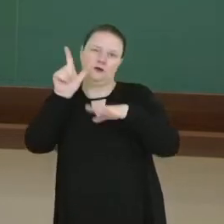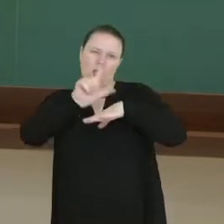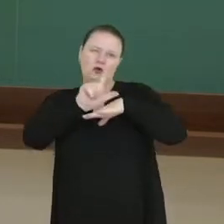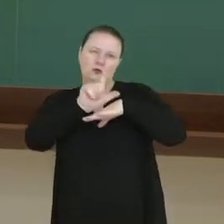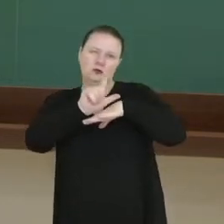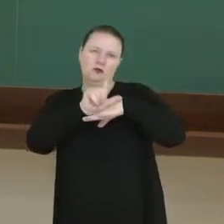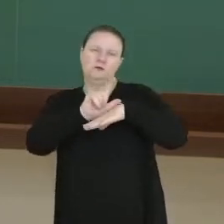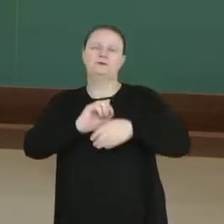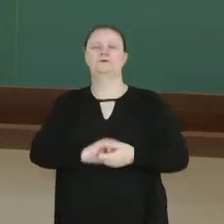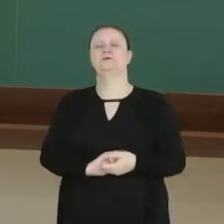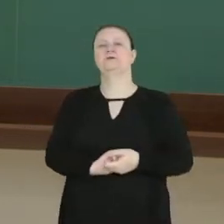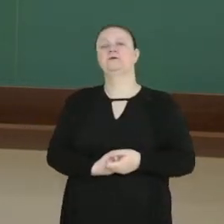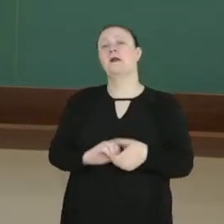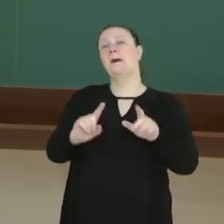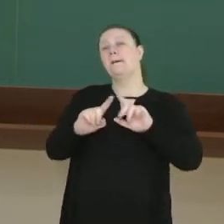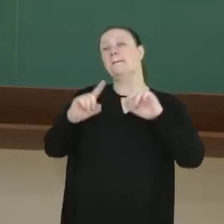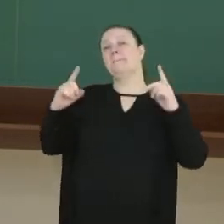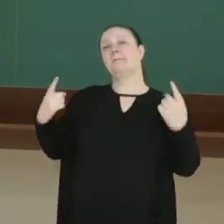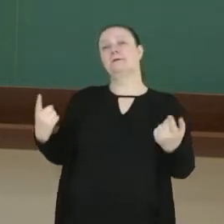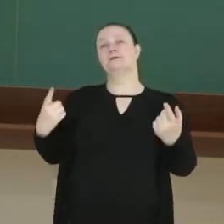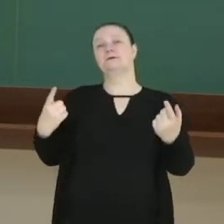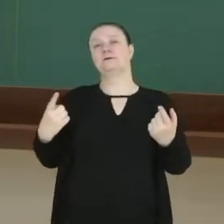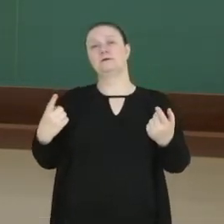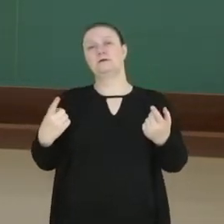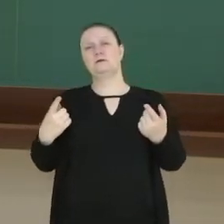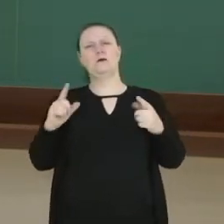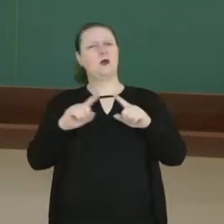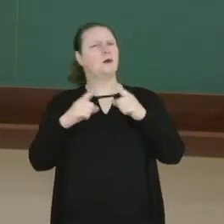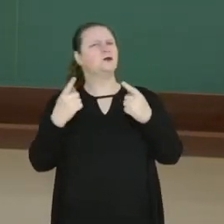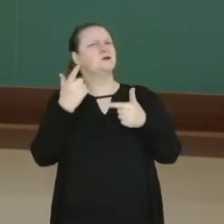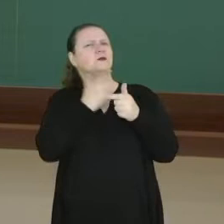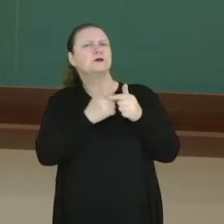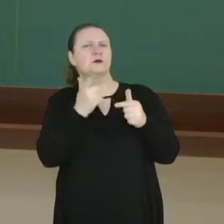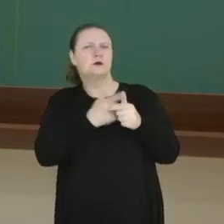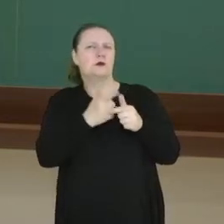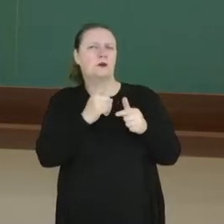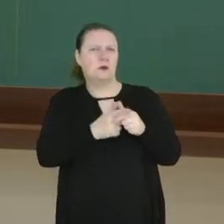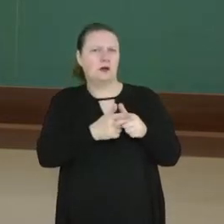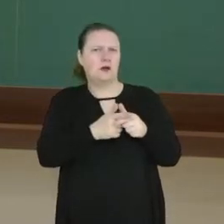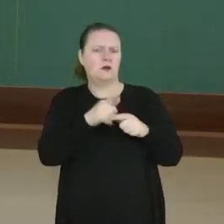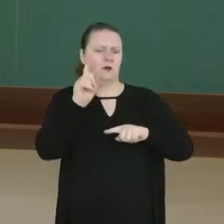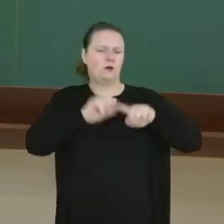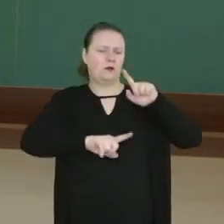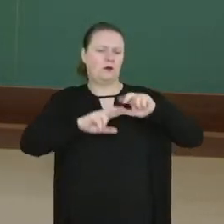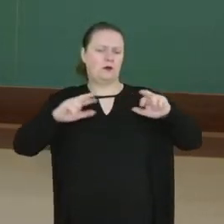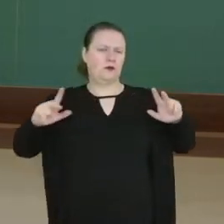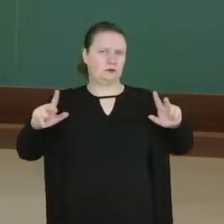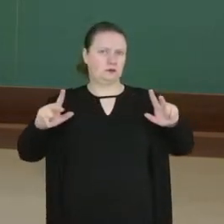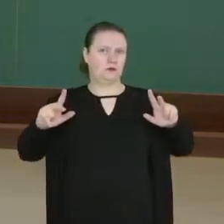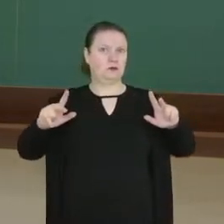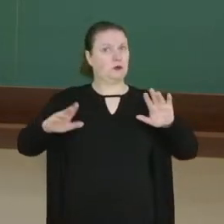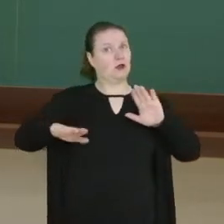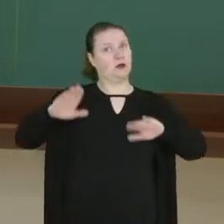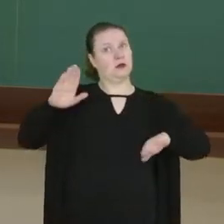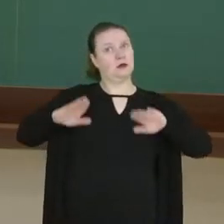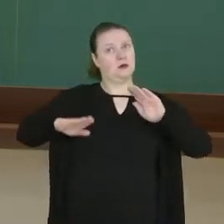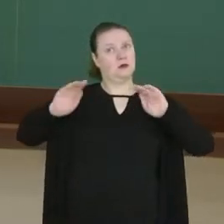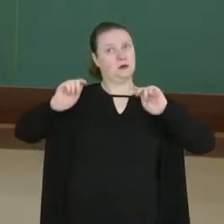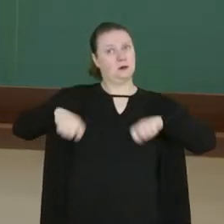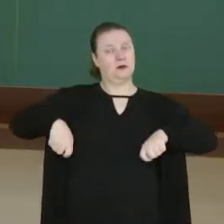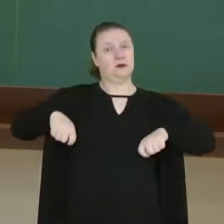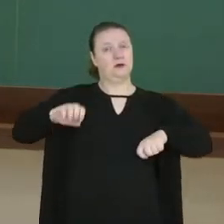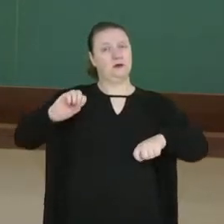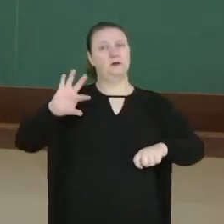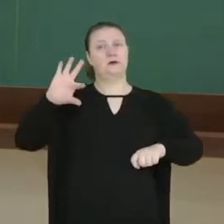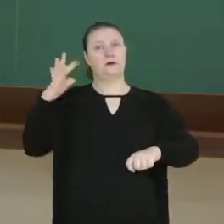bem. Mas, em relação a um problema que o produto pode apresentar, então acaba às vezes sendo um pouquinho mais